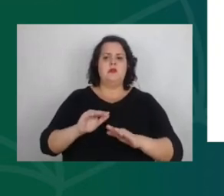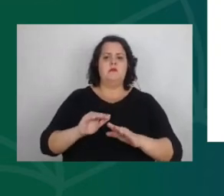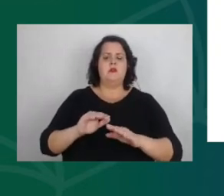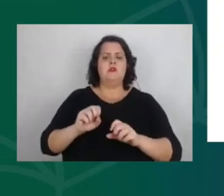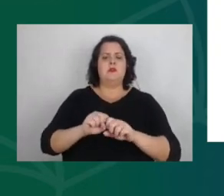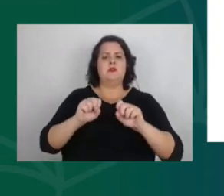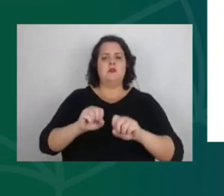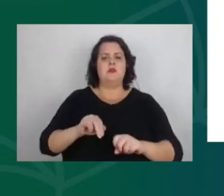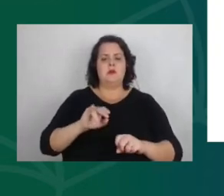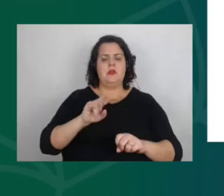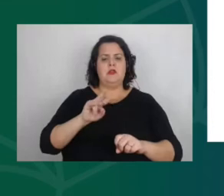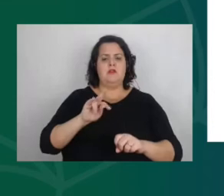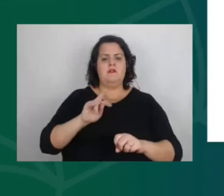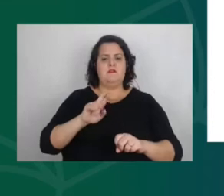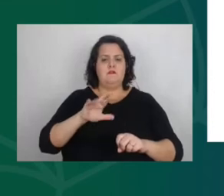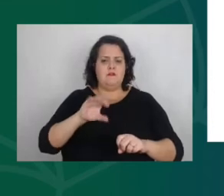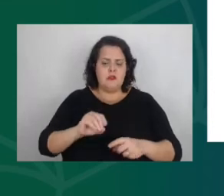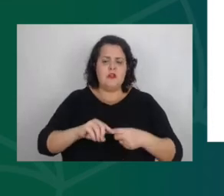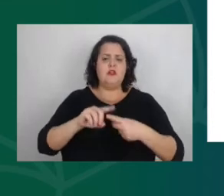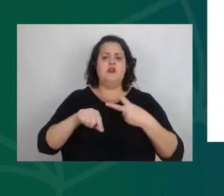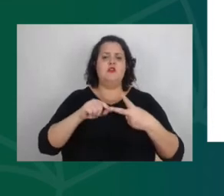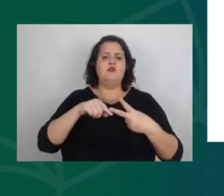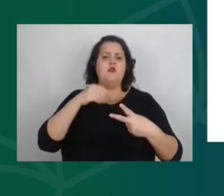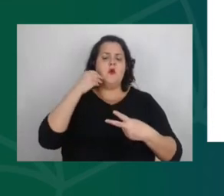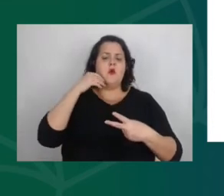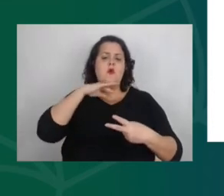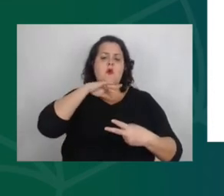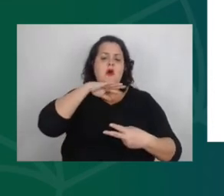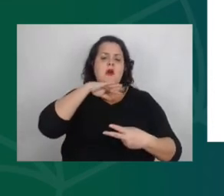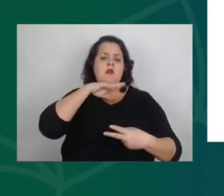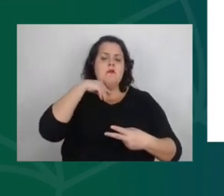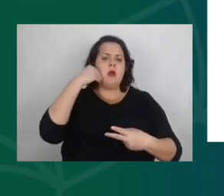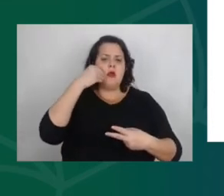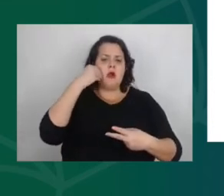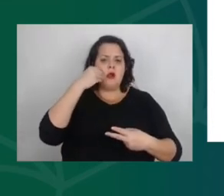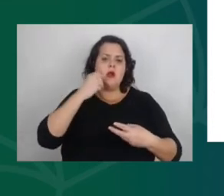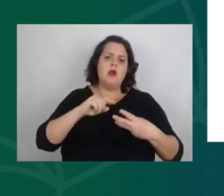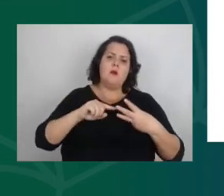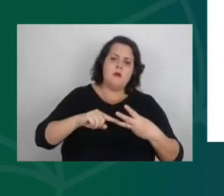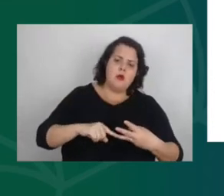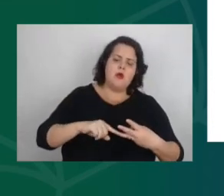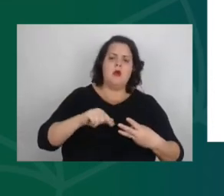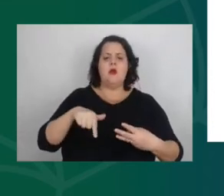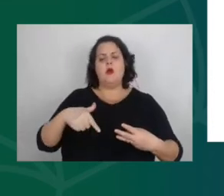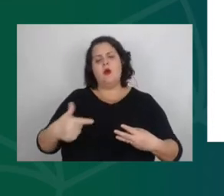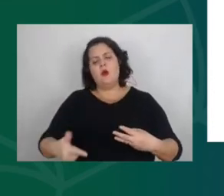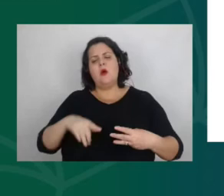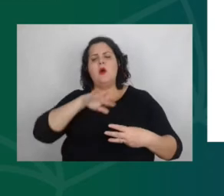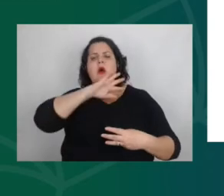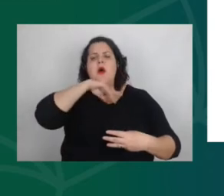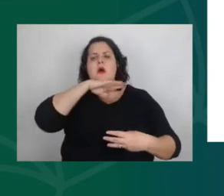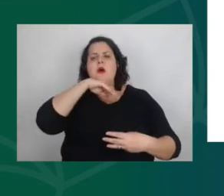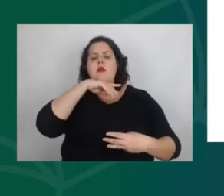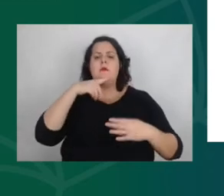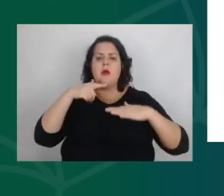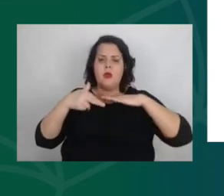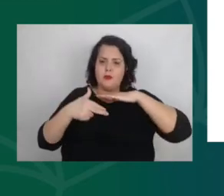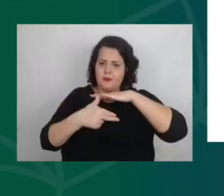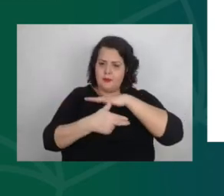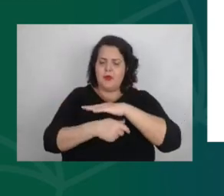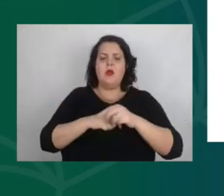na utilização de animais de experimentação ou de espécies aquáticas ou de micro-organismos, até você avaliar